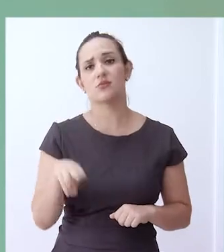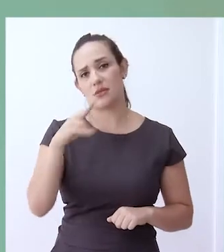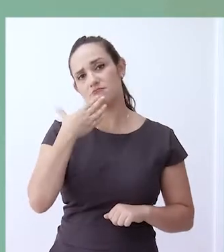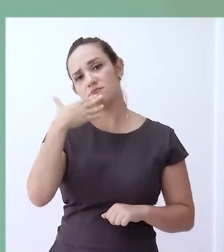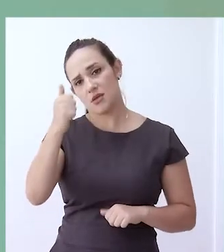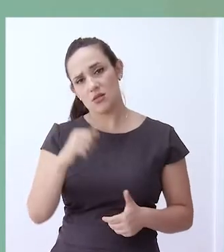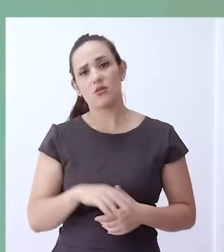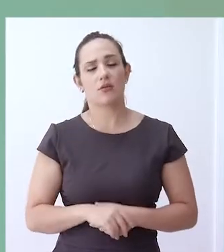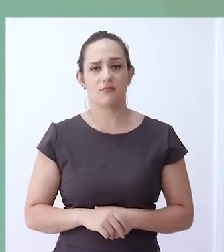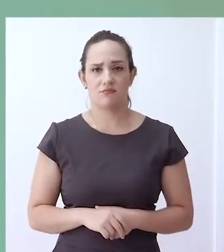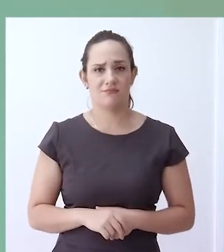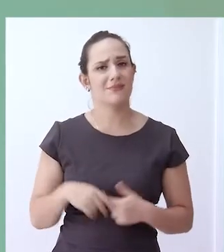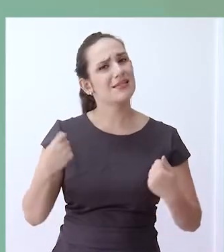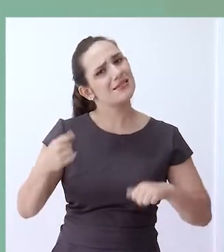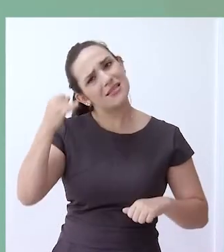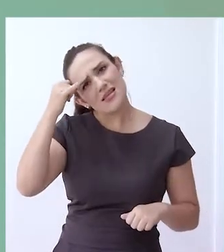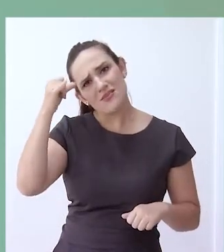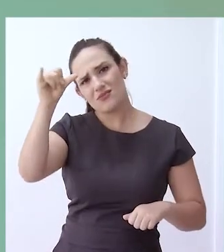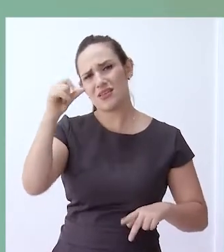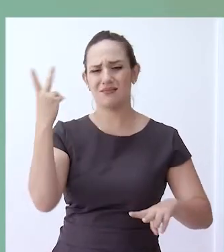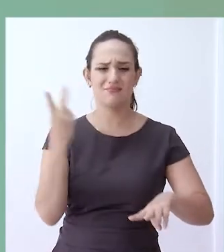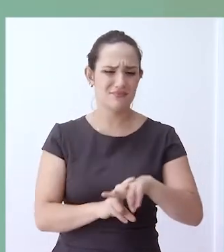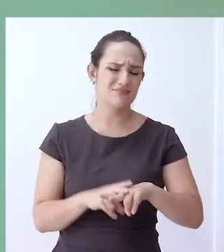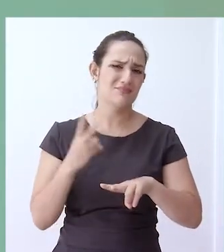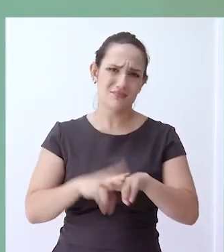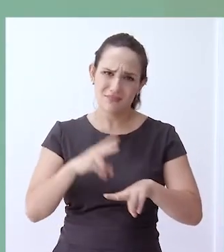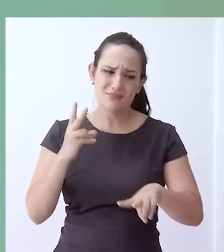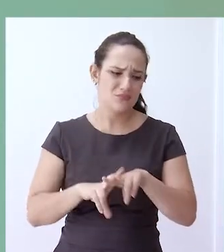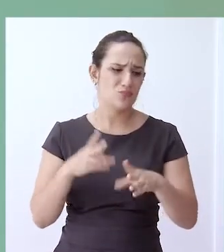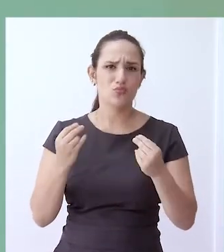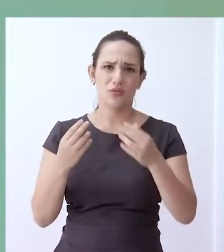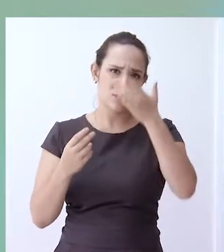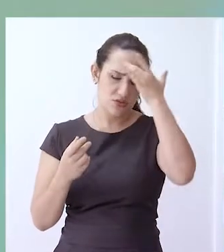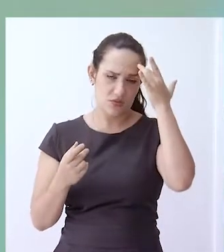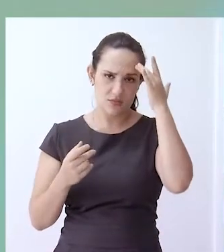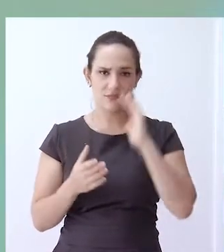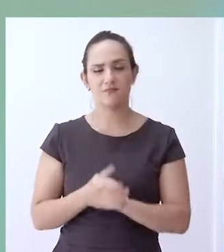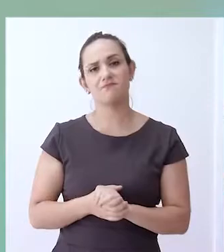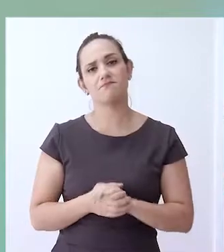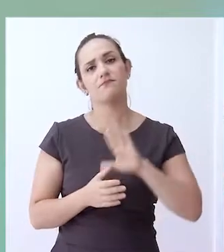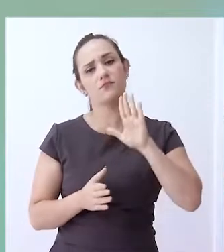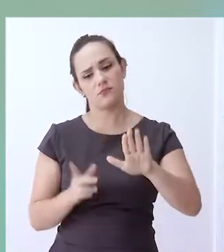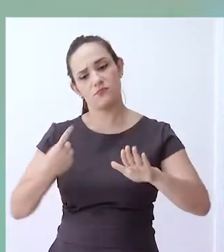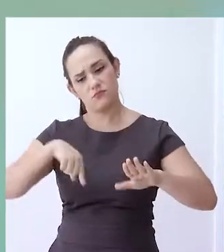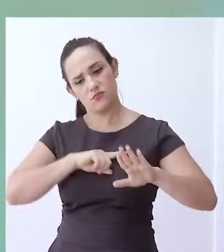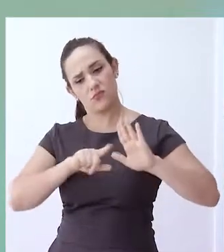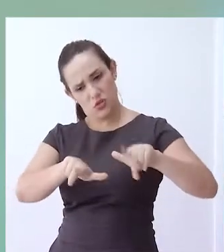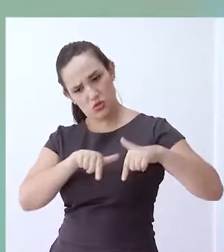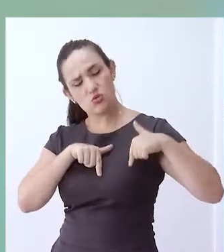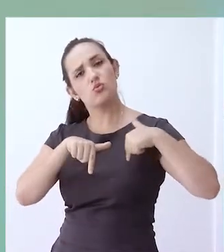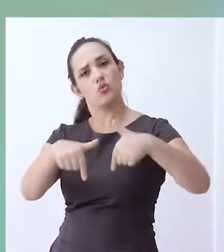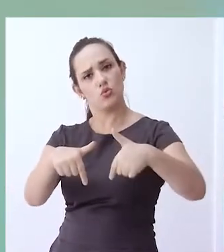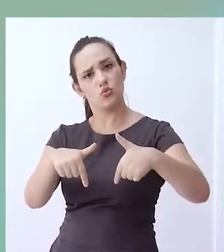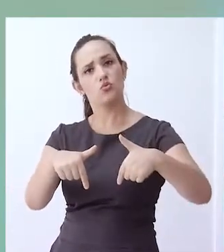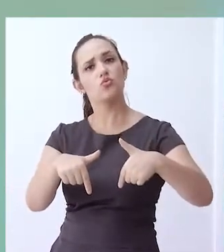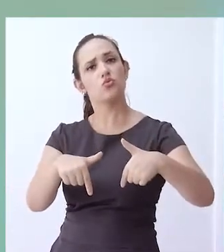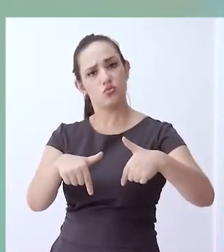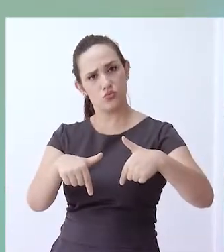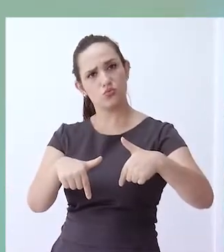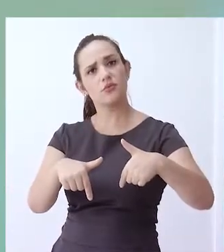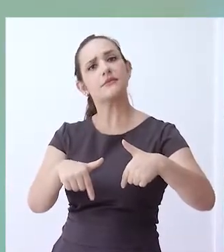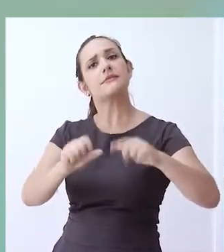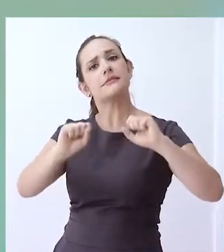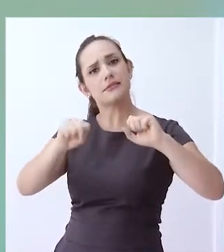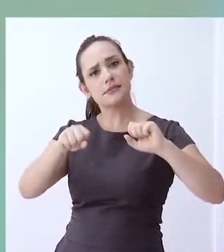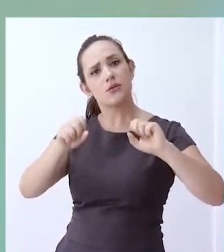serve, inclusive, para evitar o superencarceramento. Então, essa luta pela permanência das audiências de custódia de forma